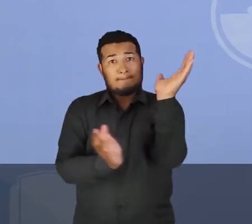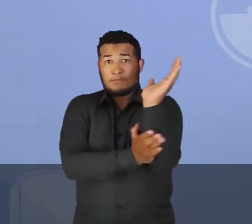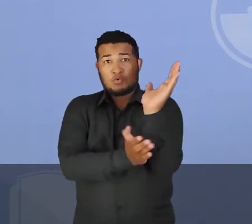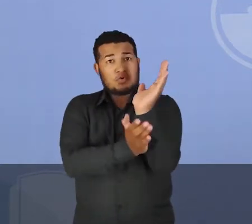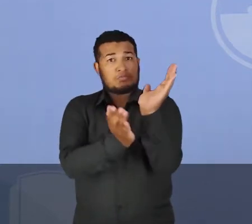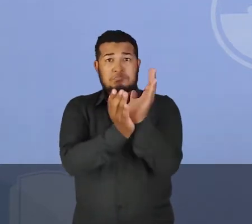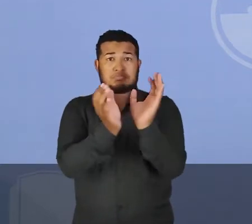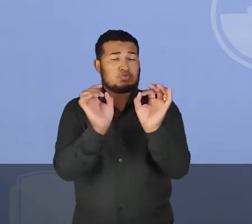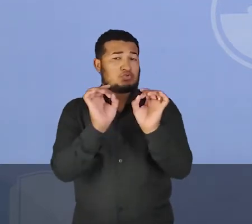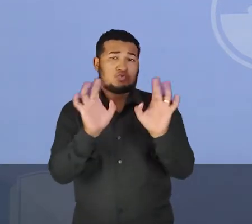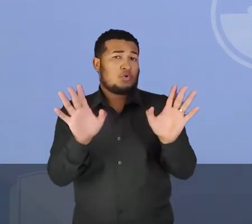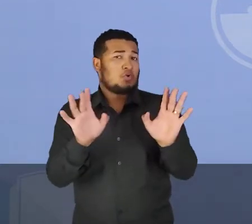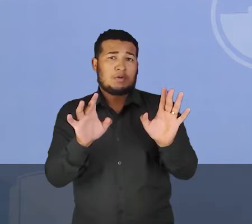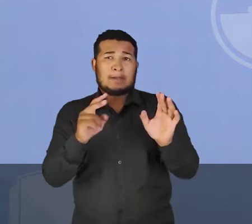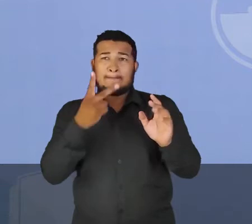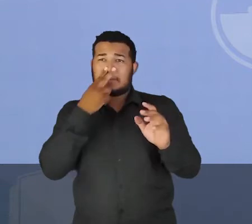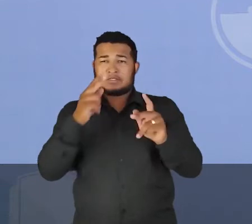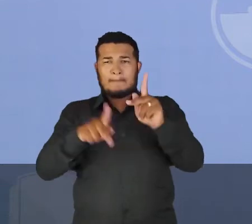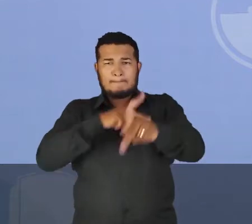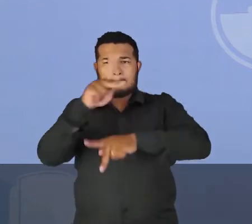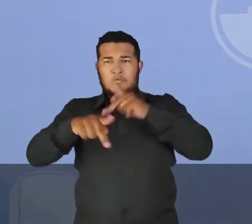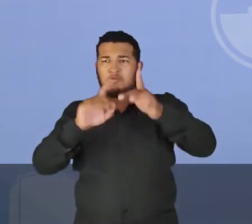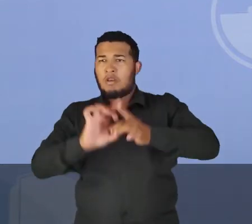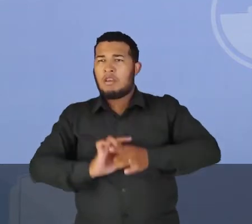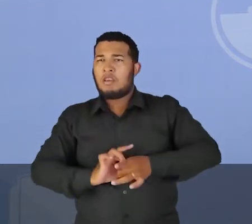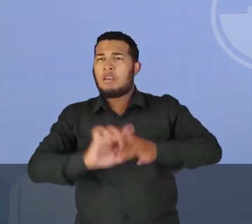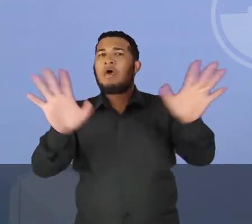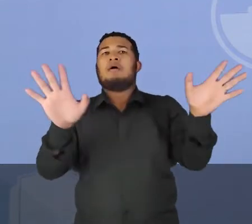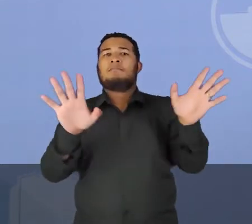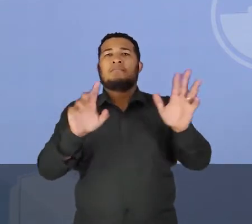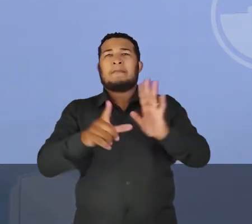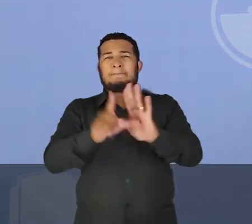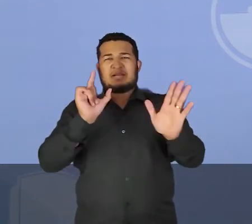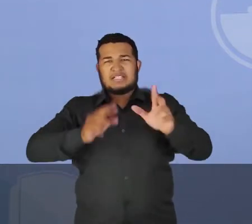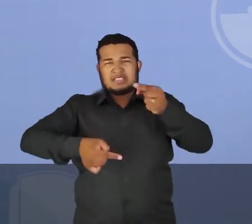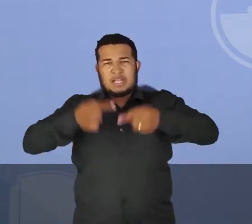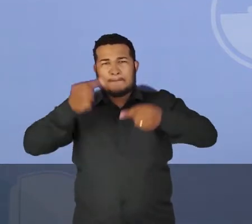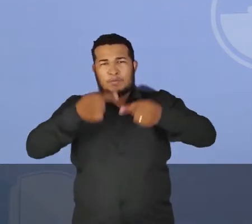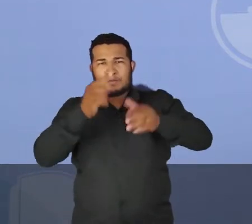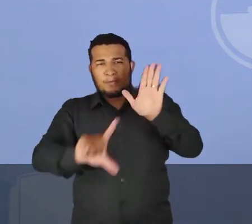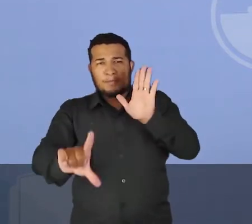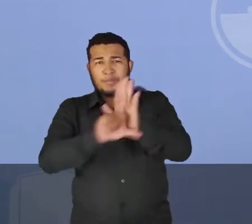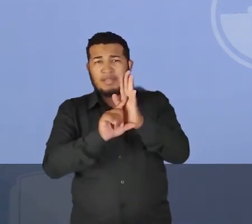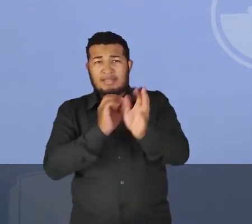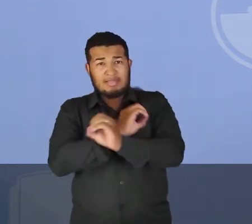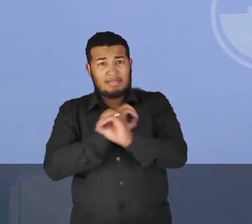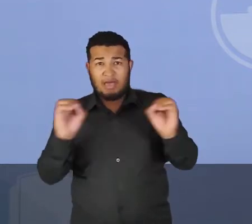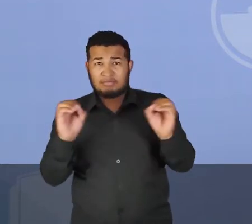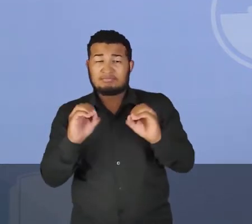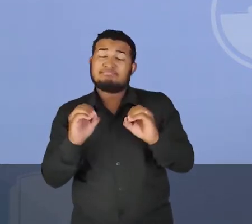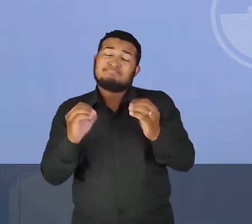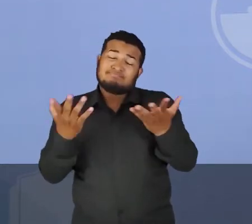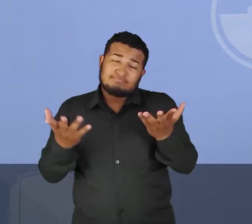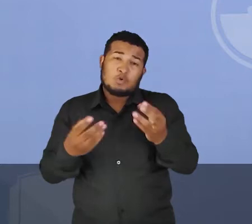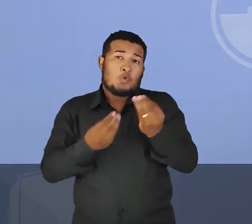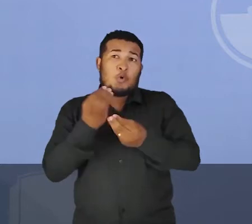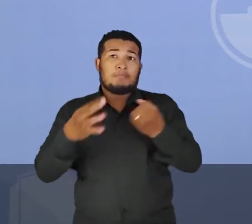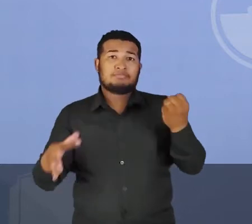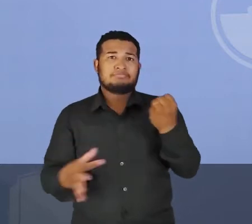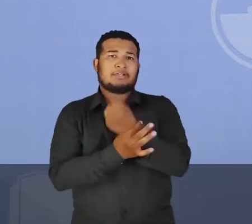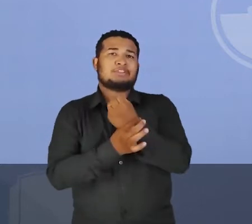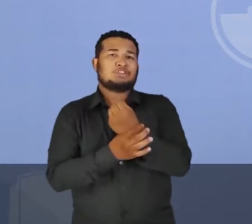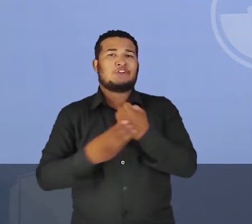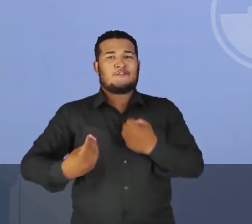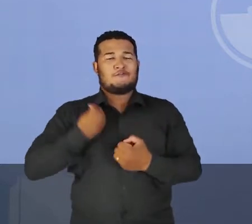simplesmente. Não se liberta um povo sem política pública. Você tem que ter uma política pública para garantir uma vida